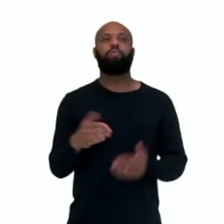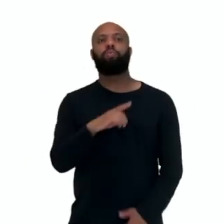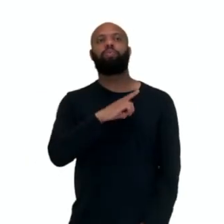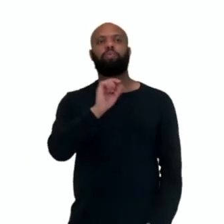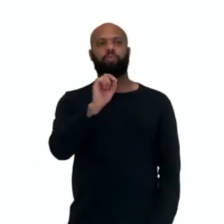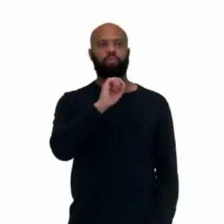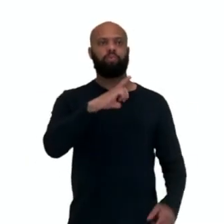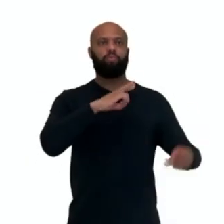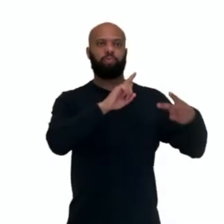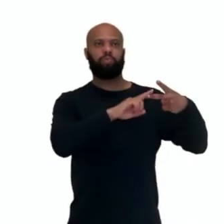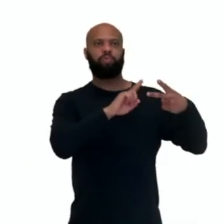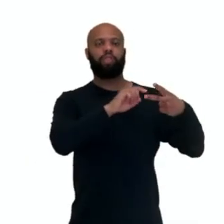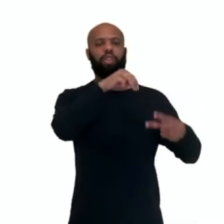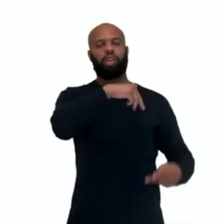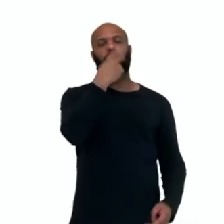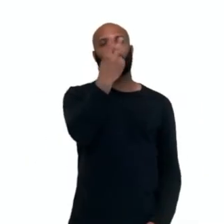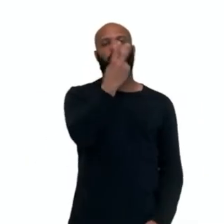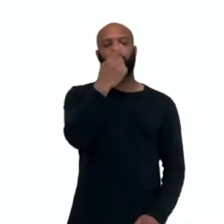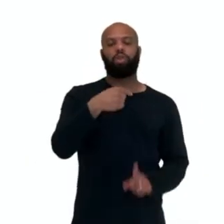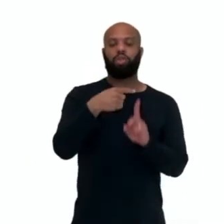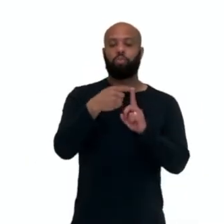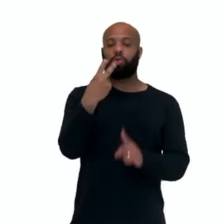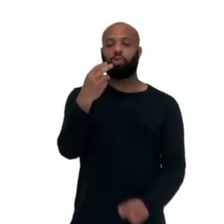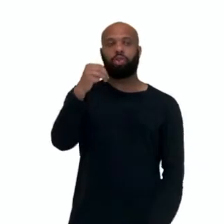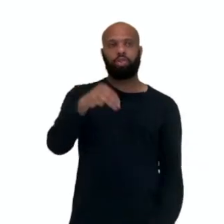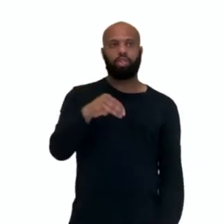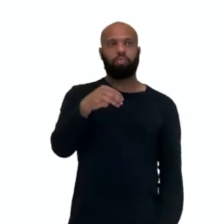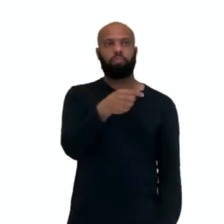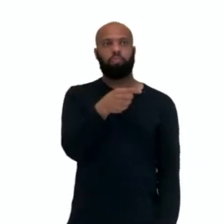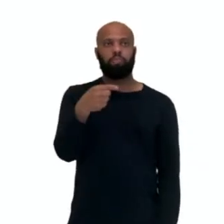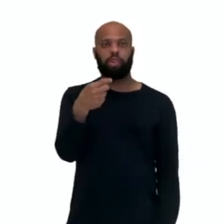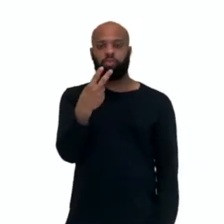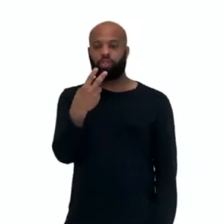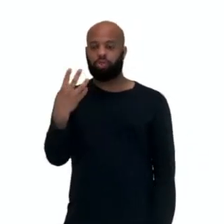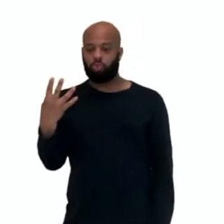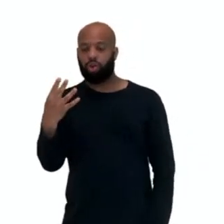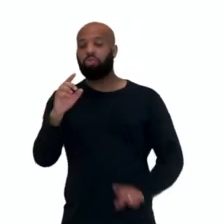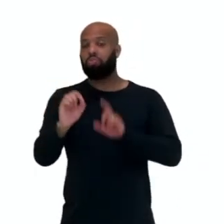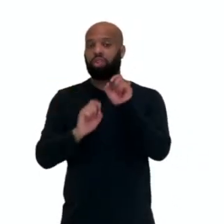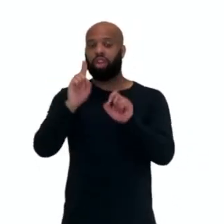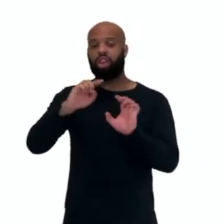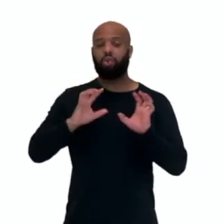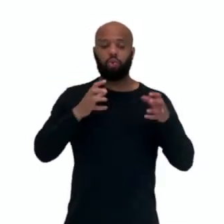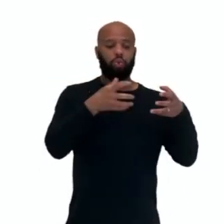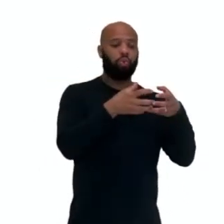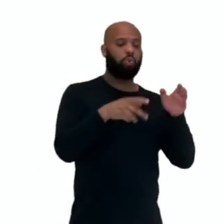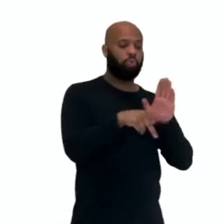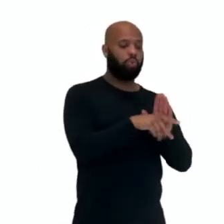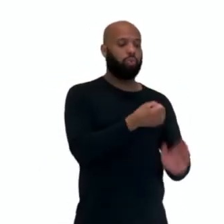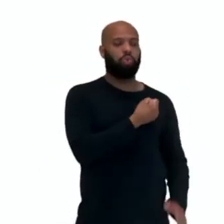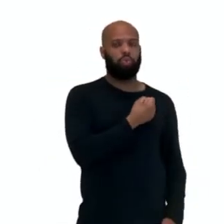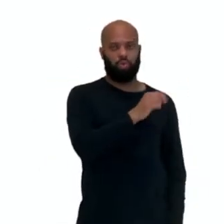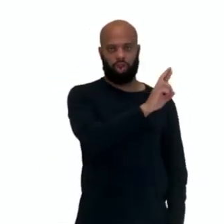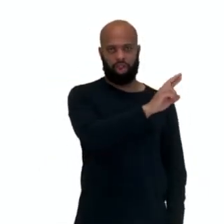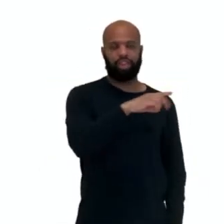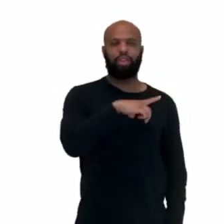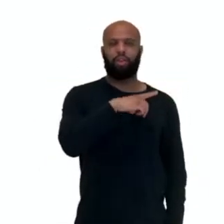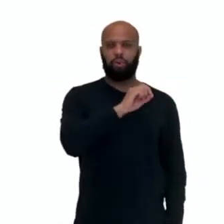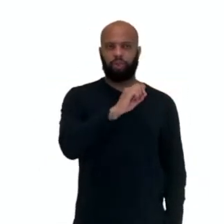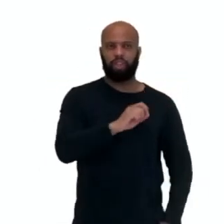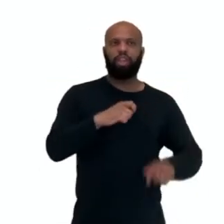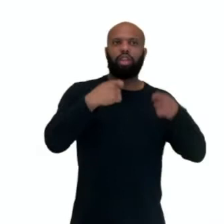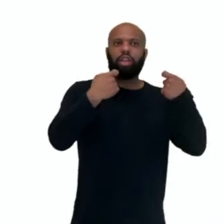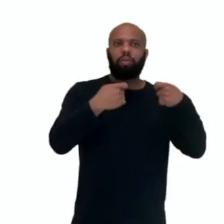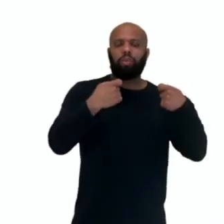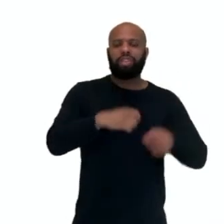temos que m ao quadrado mais 2m menos 24 é a parte real. Então, ela vai ter que ser